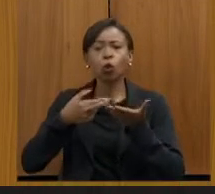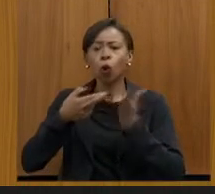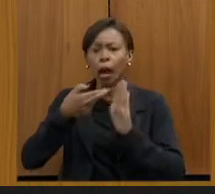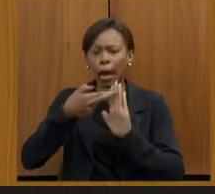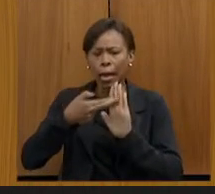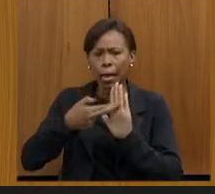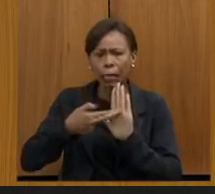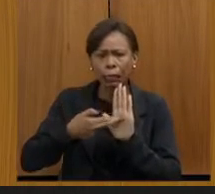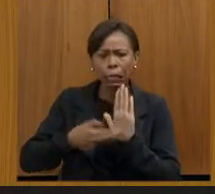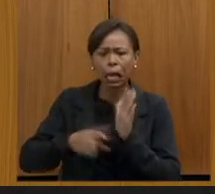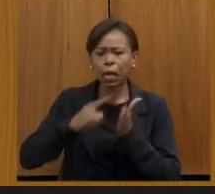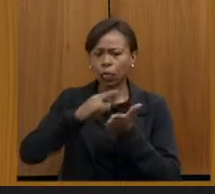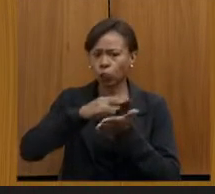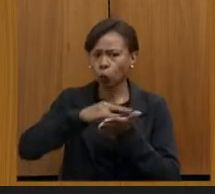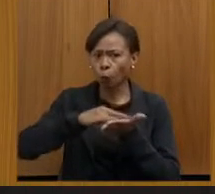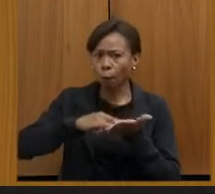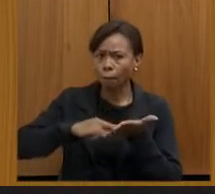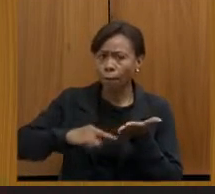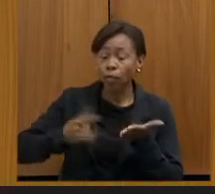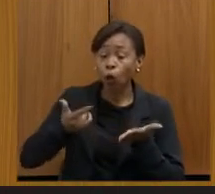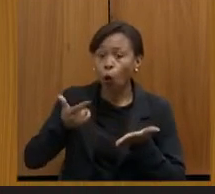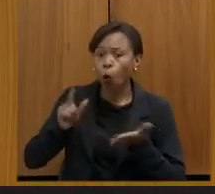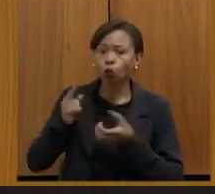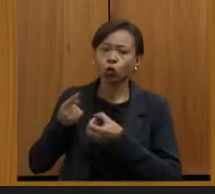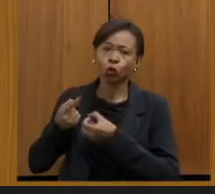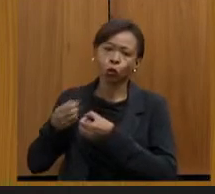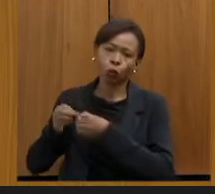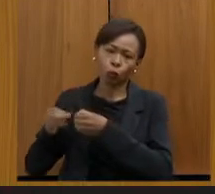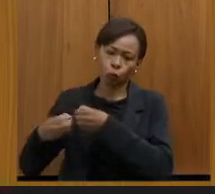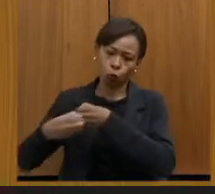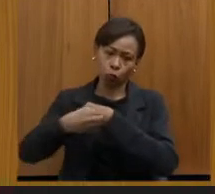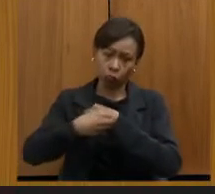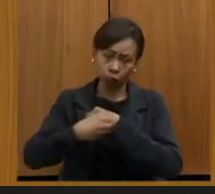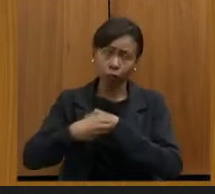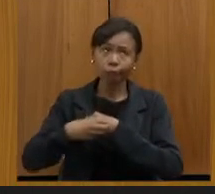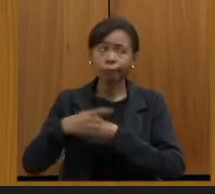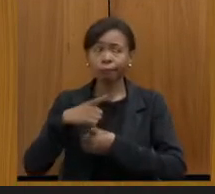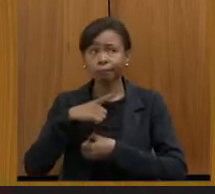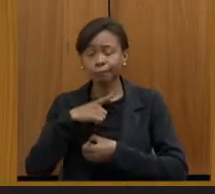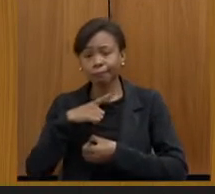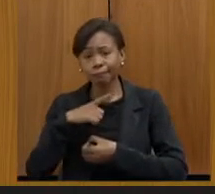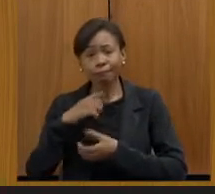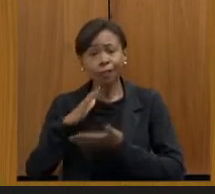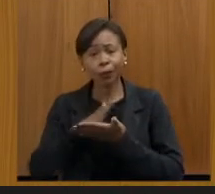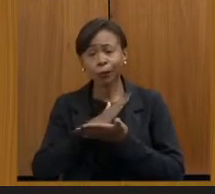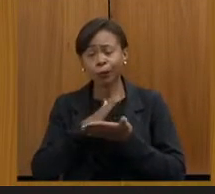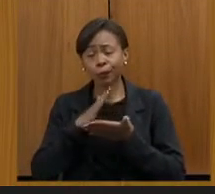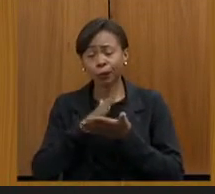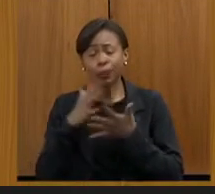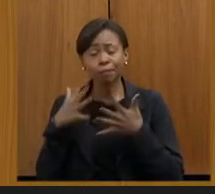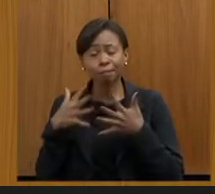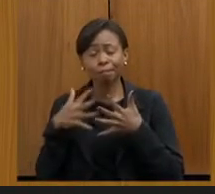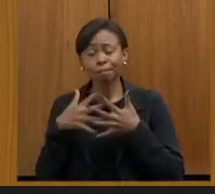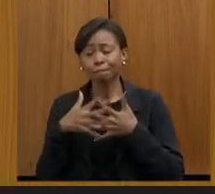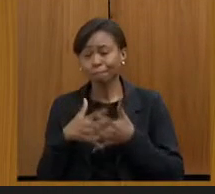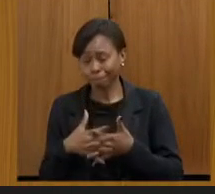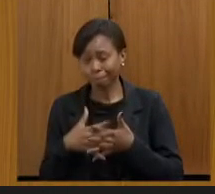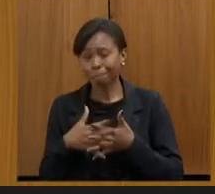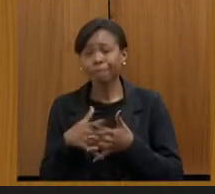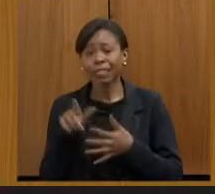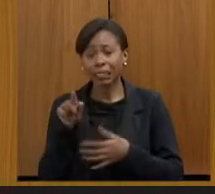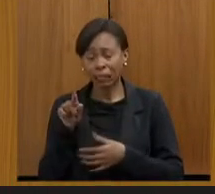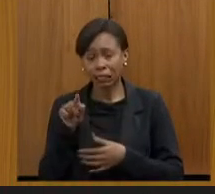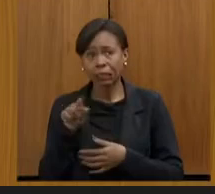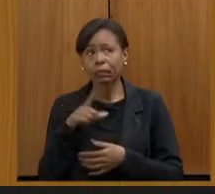fundiária em outros municípios. Embora nós tenhamos alguns gargalos grandes lá, como eu citei até para